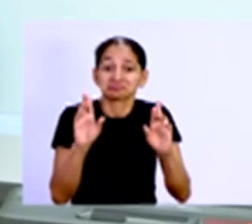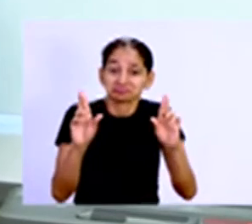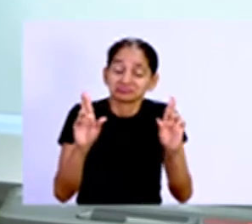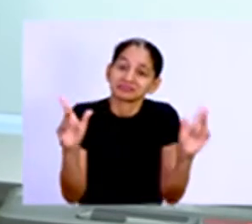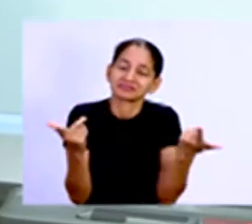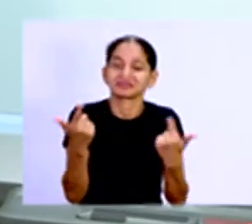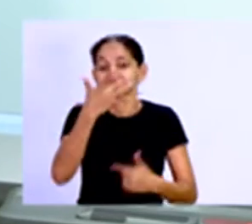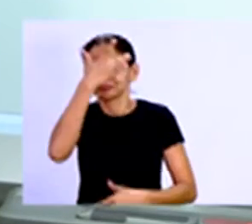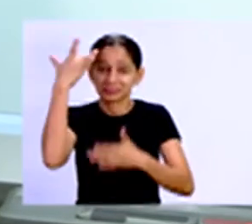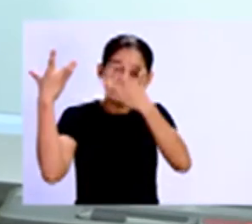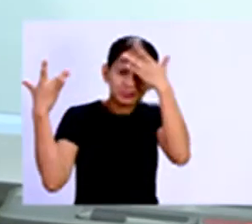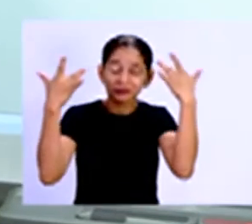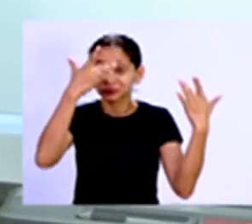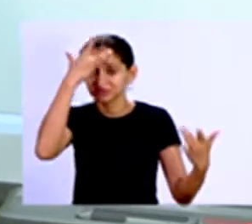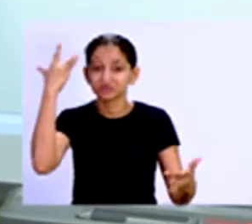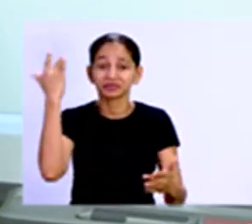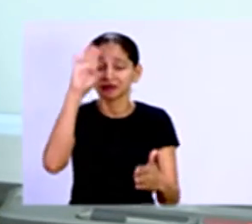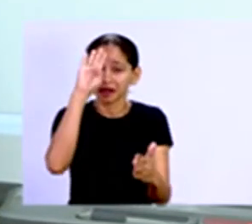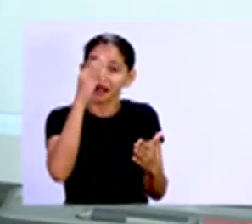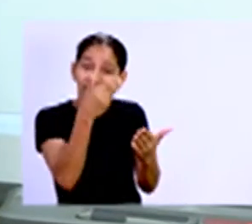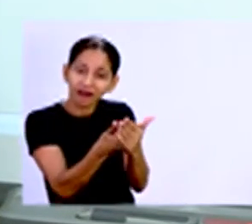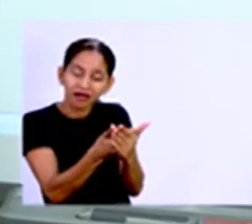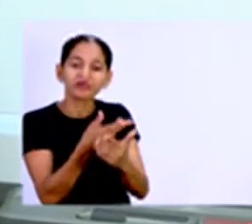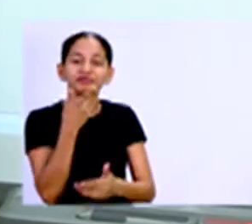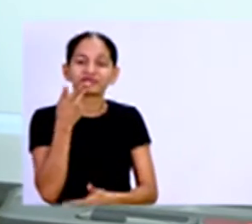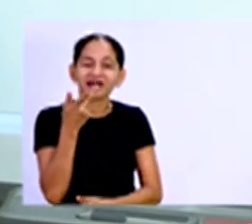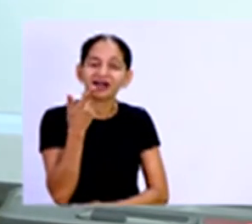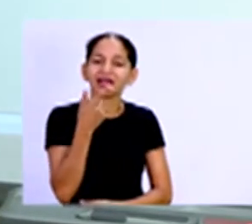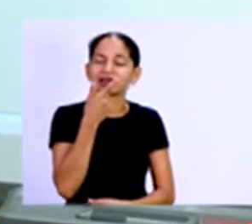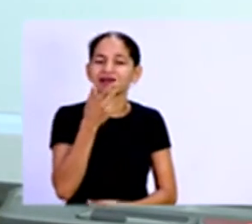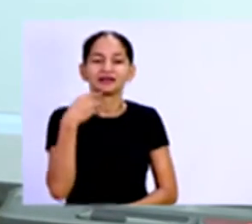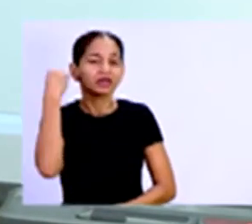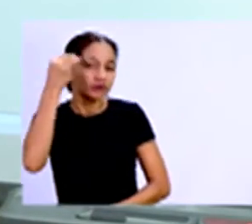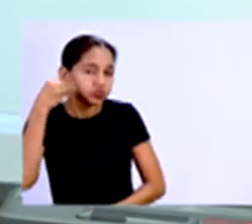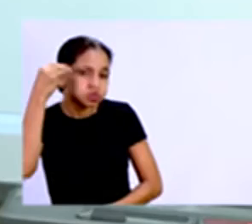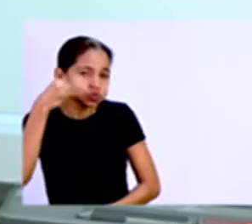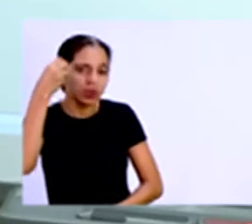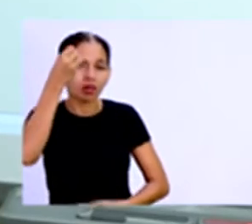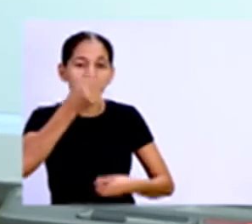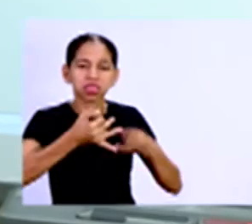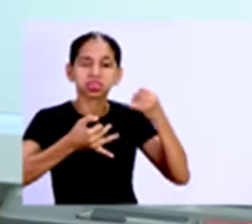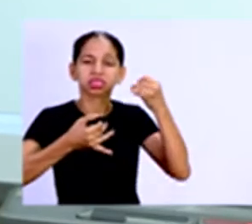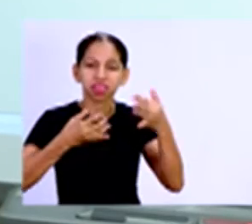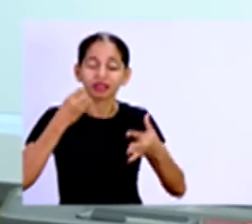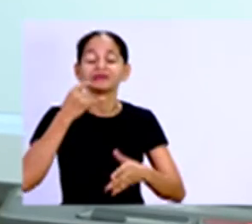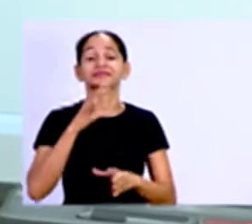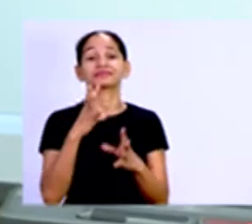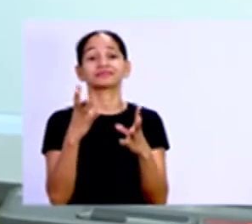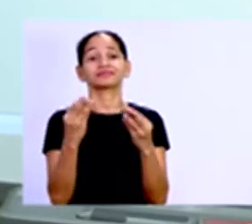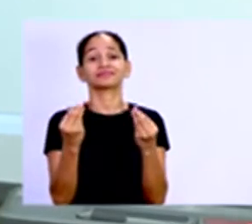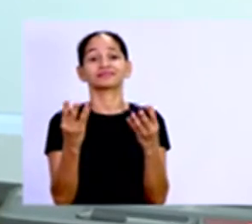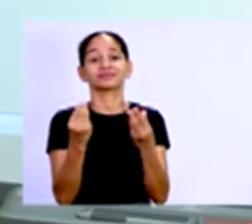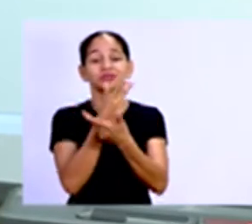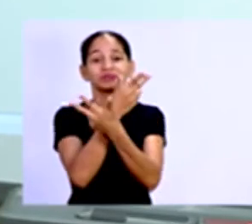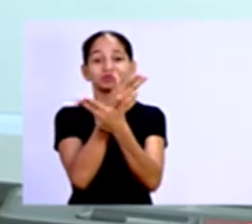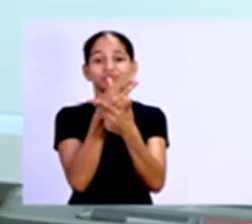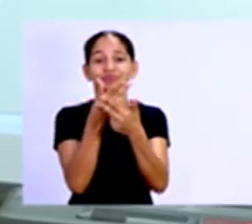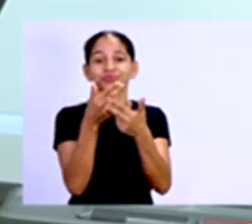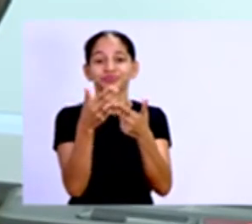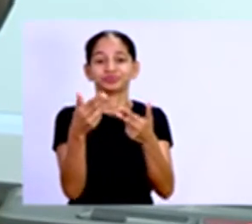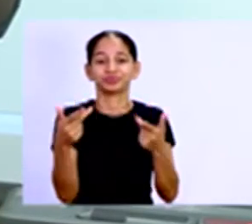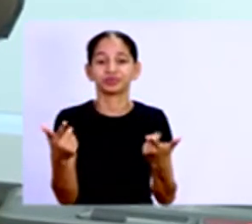das pessoas que iriam confessar com ele durante a vida toda. Ele já era um senhor. Então vejam que quando a gente foge do script,